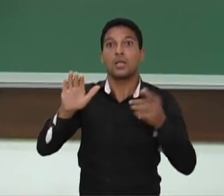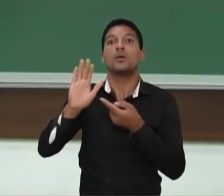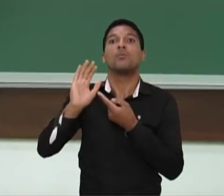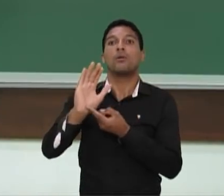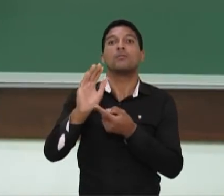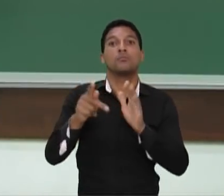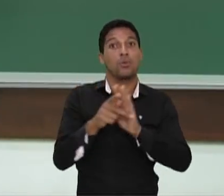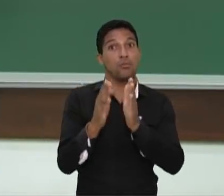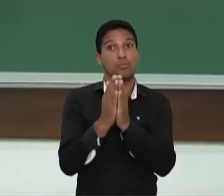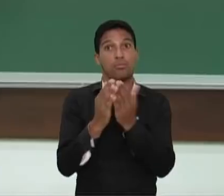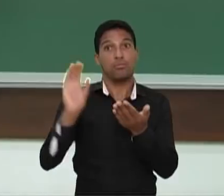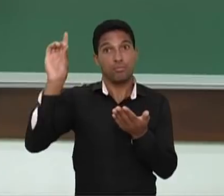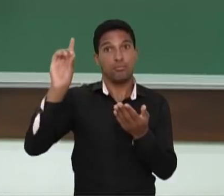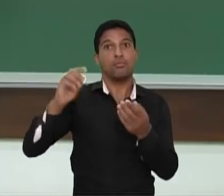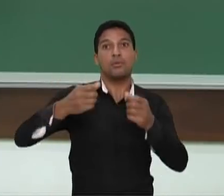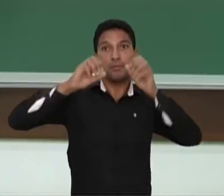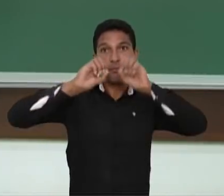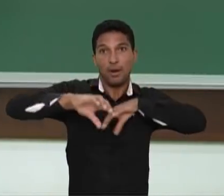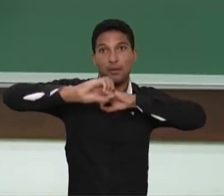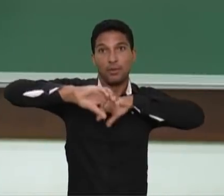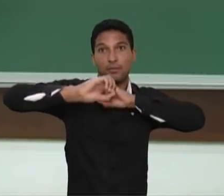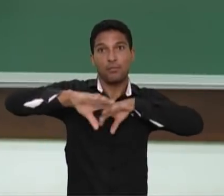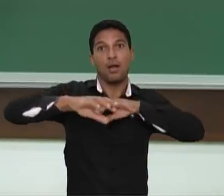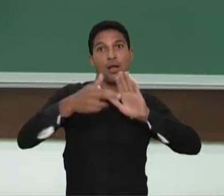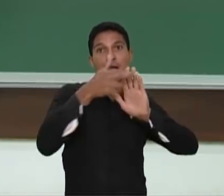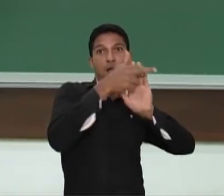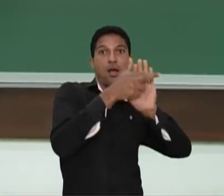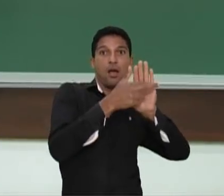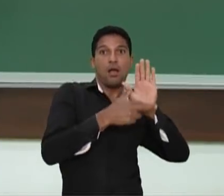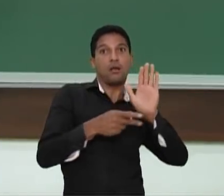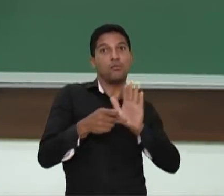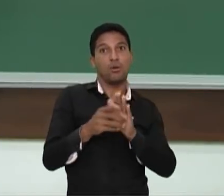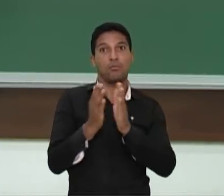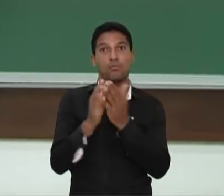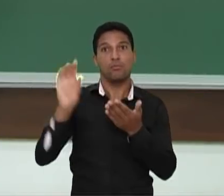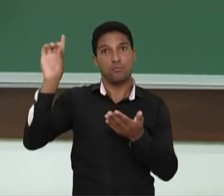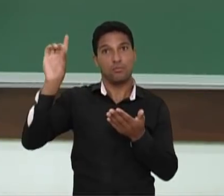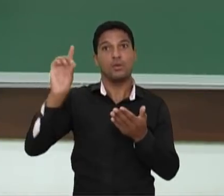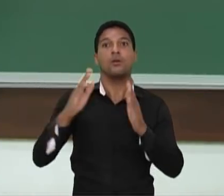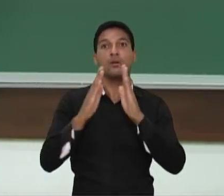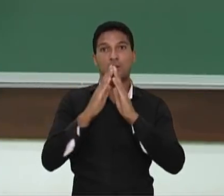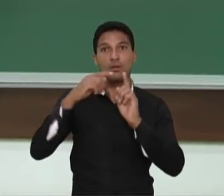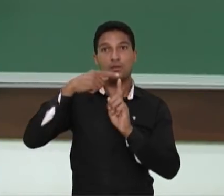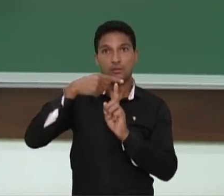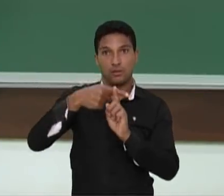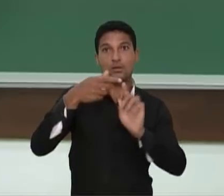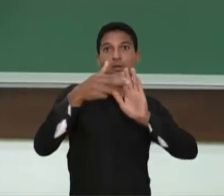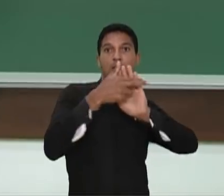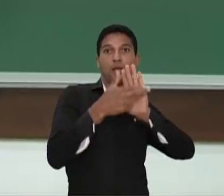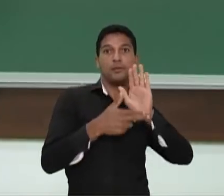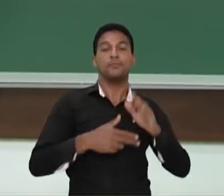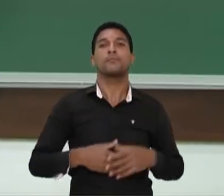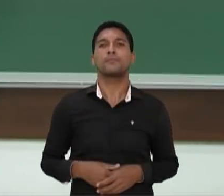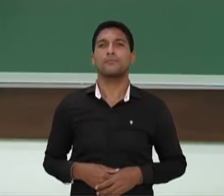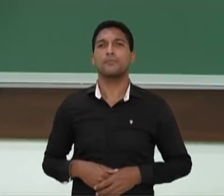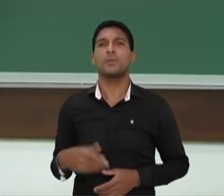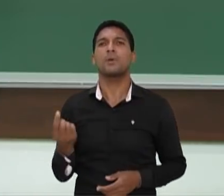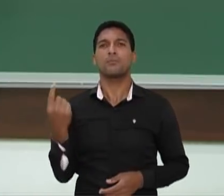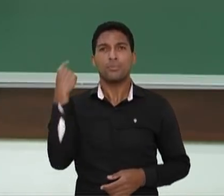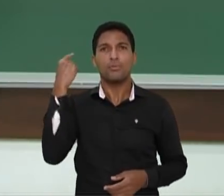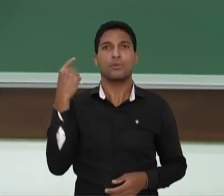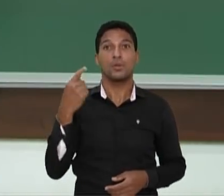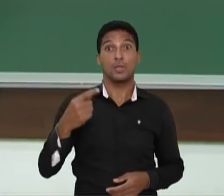as passagens bíblicas, né? De uma forma séria. Até porque no início a igreja, né, não gostava do teatro, achava que